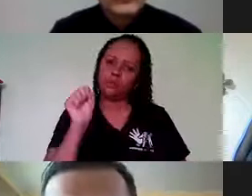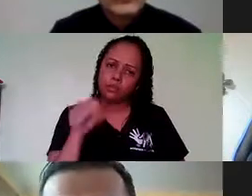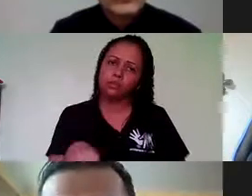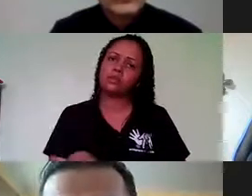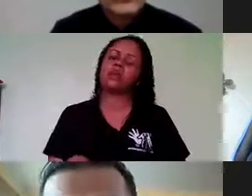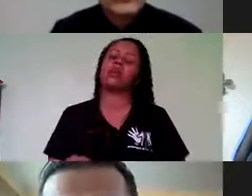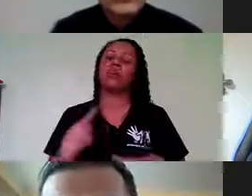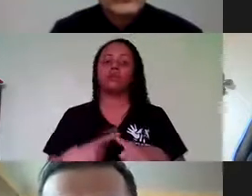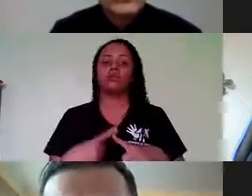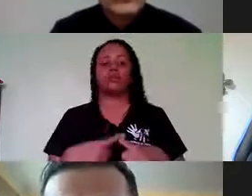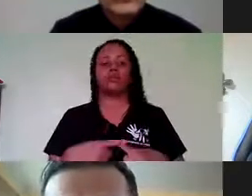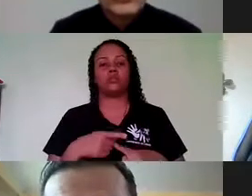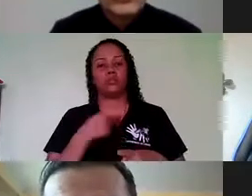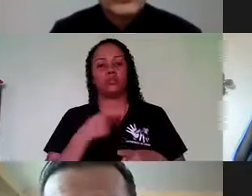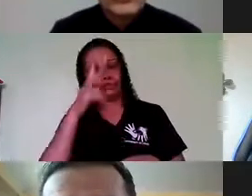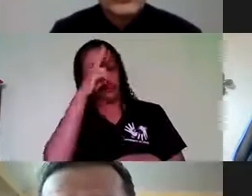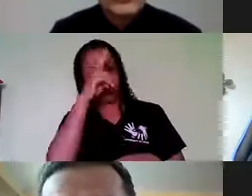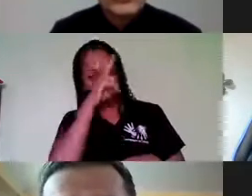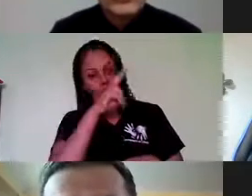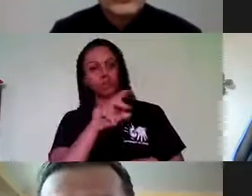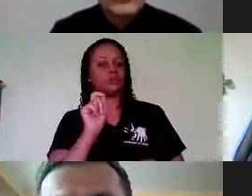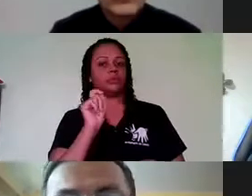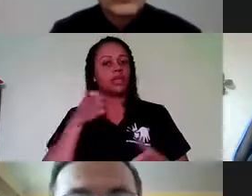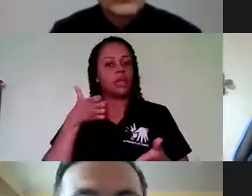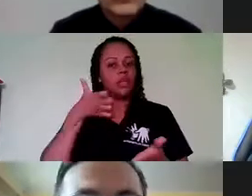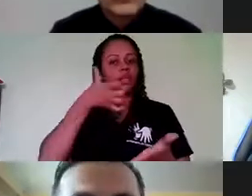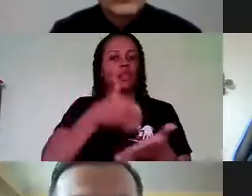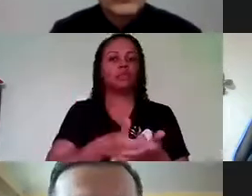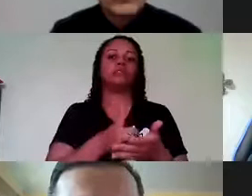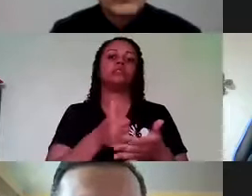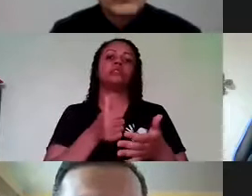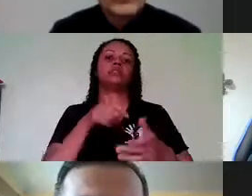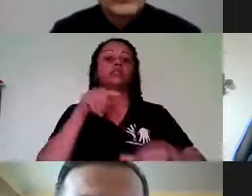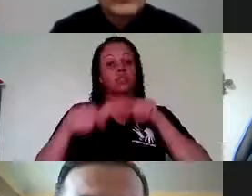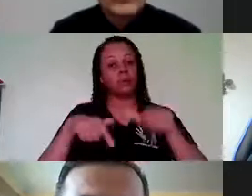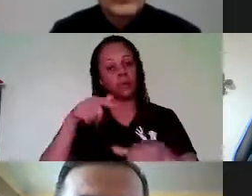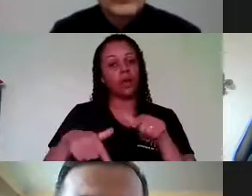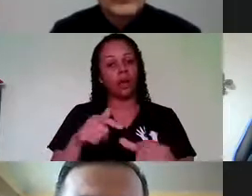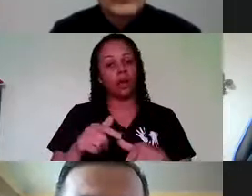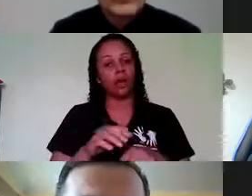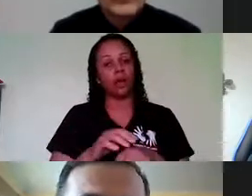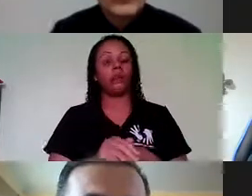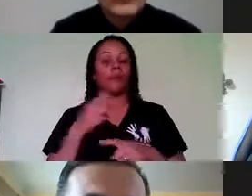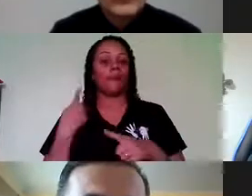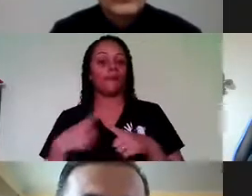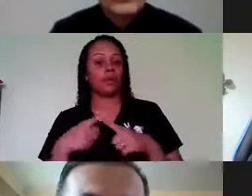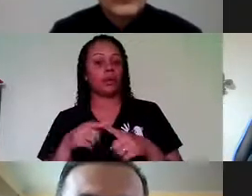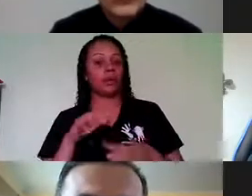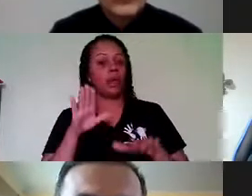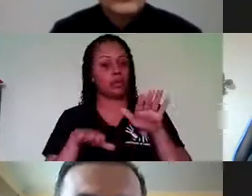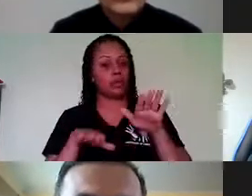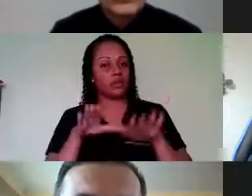memória dos acidentes de trabalho. Muita gente veio parar na luta da pessoa com deficiência por causa da